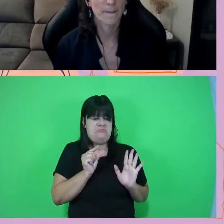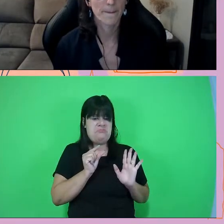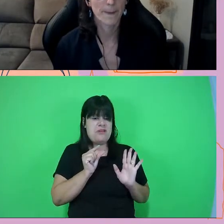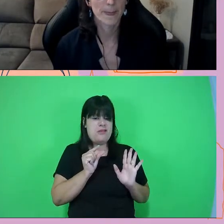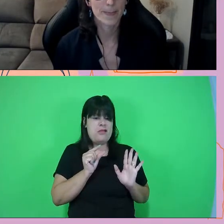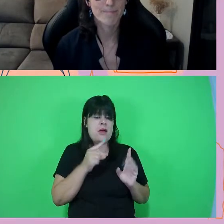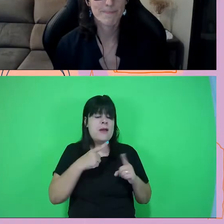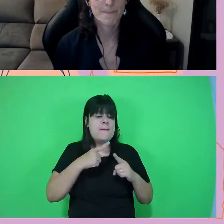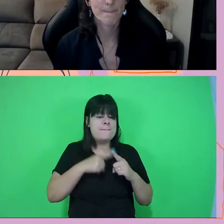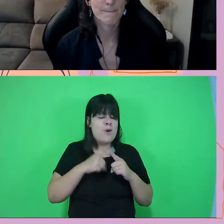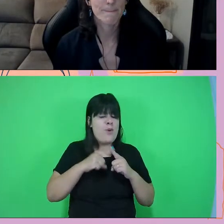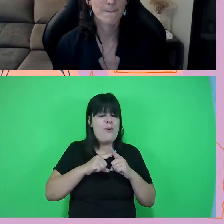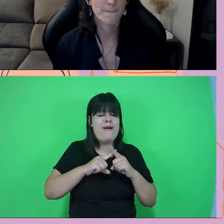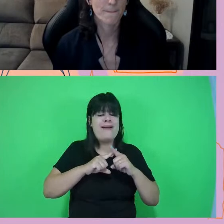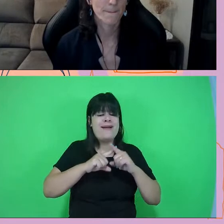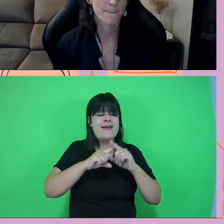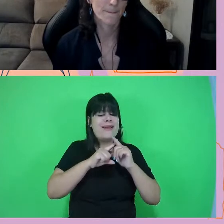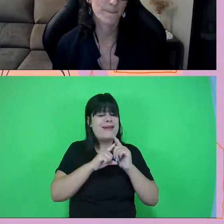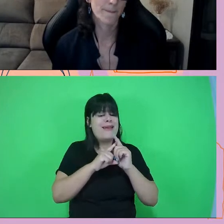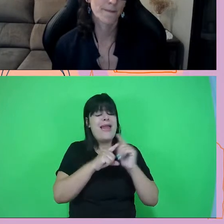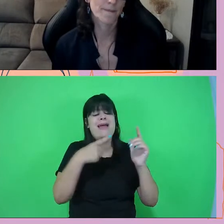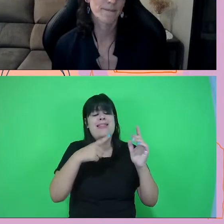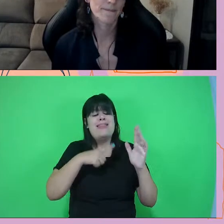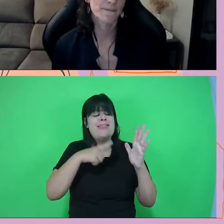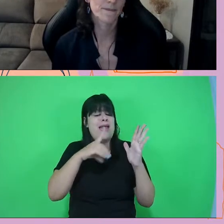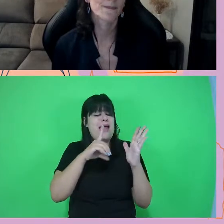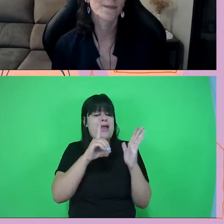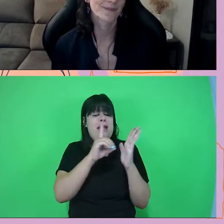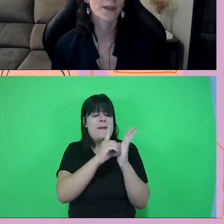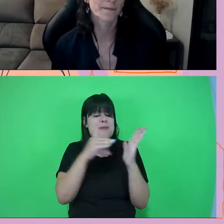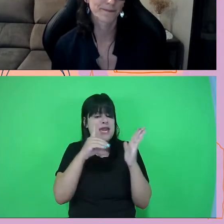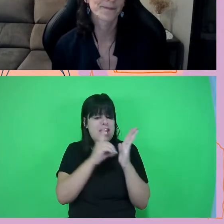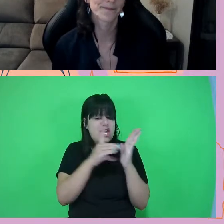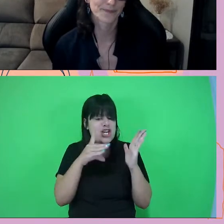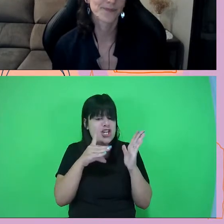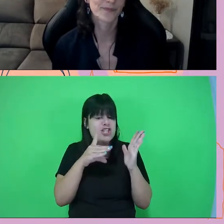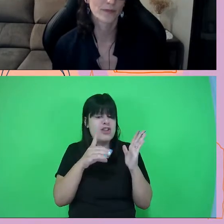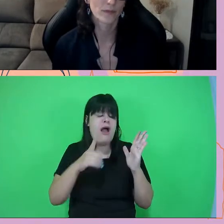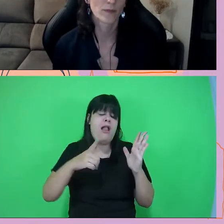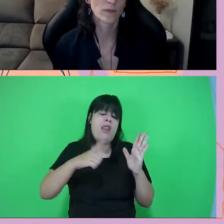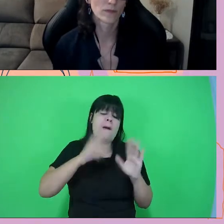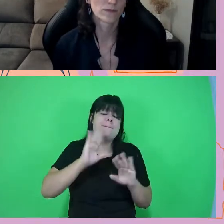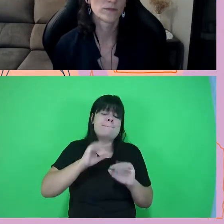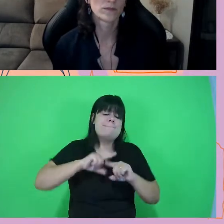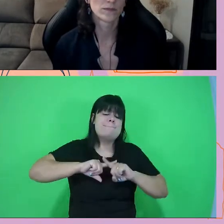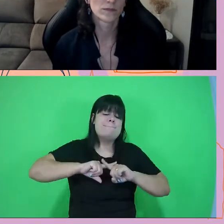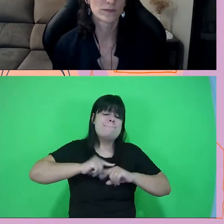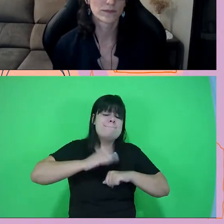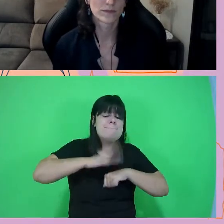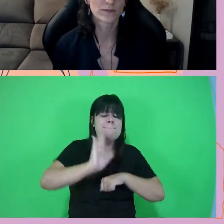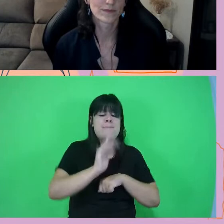nas mídias o que mais aparecia era o judô masculino. Aparecia pouco, né, porque não tinha tanta